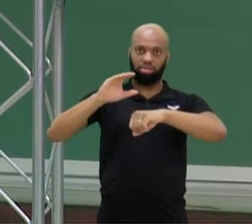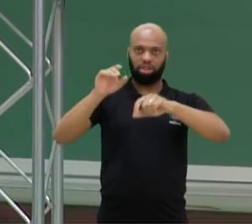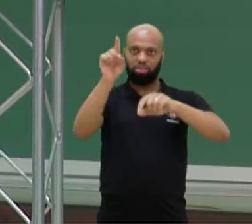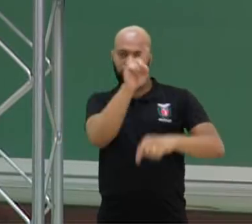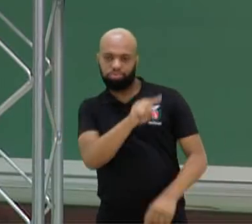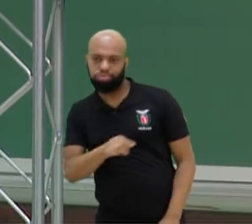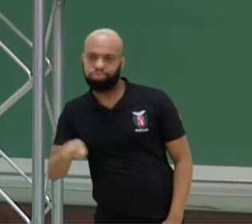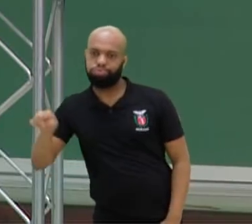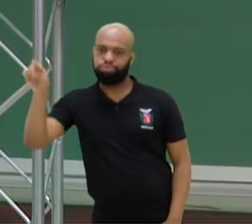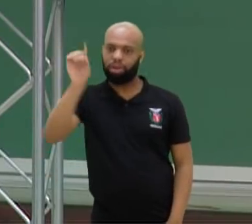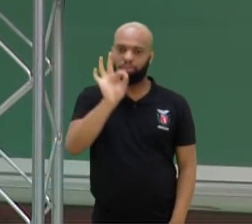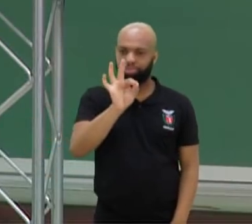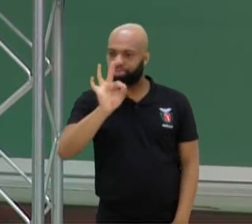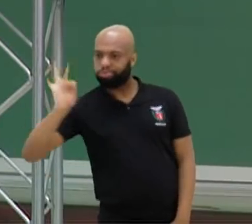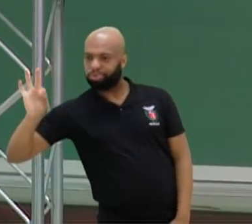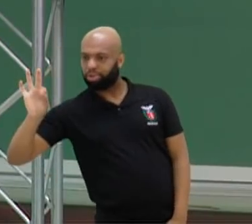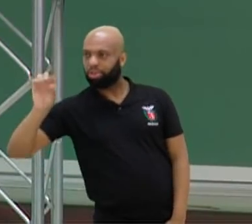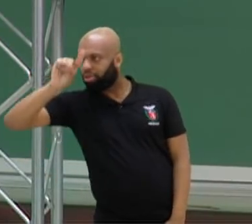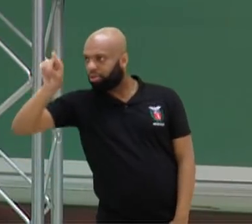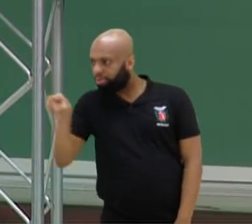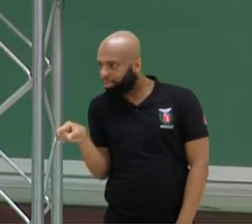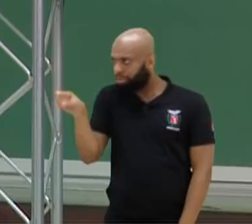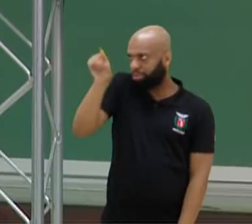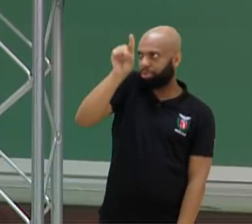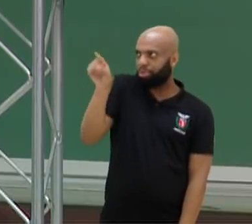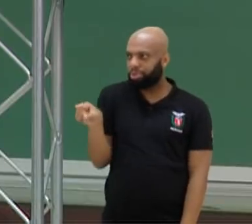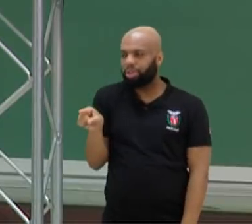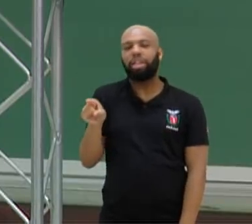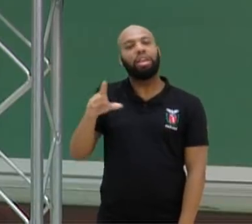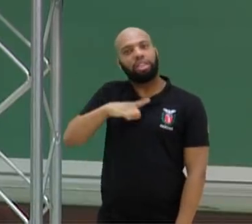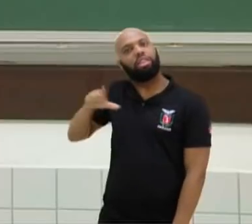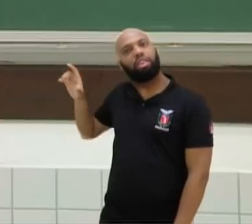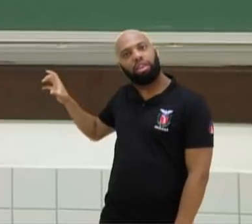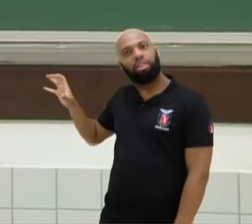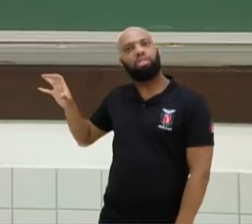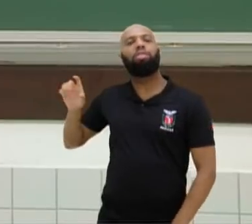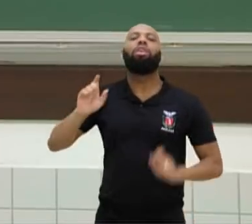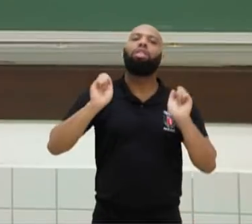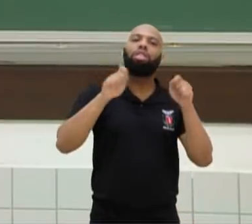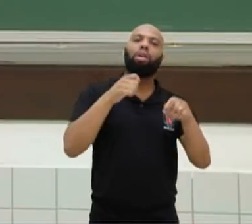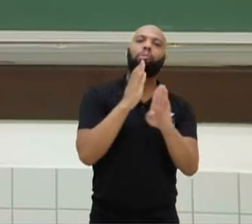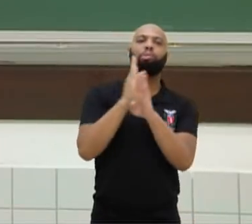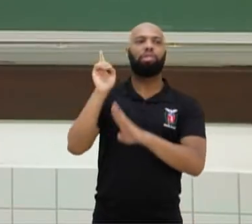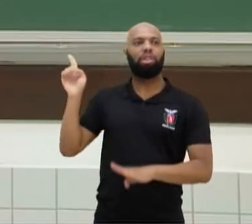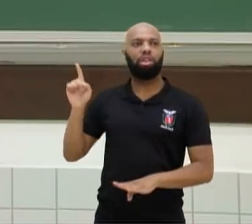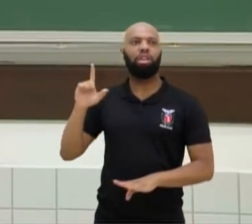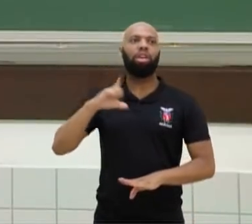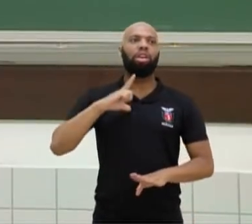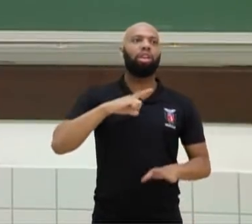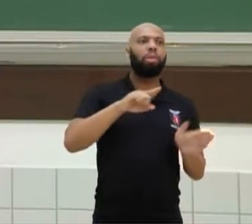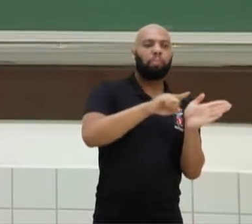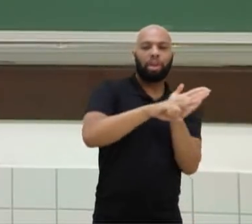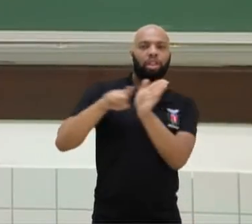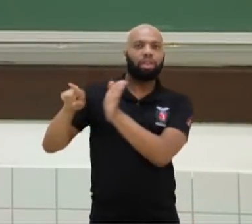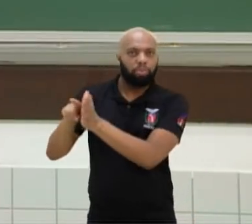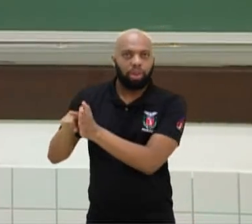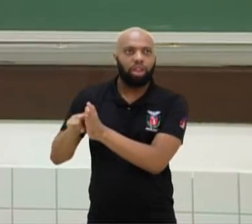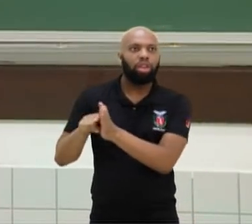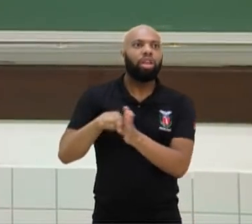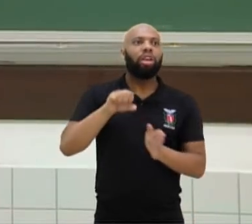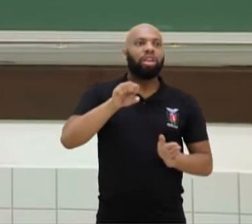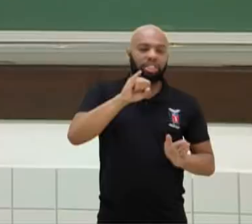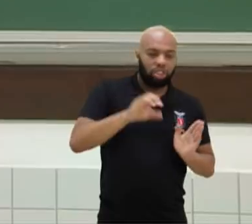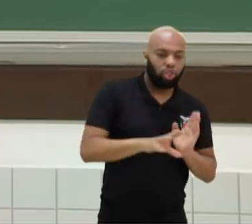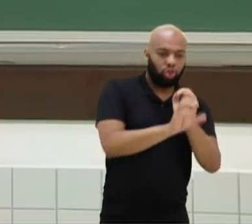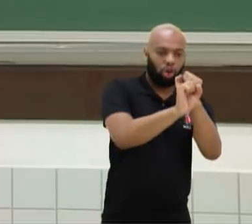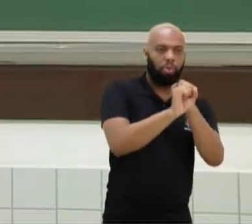o anel da circunferência. Então, nós temos aqui essas coordenadas. É possível que a gente obtenha isso. E essas diferenças, a soma ao quadrado é o